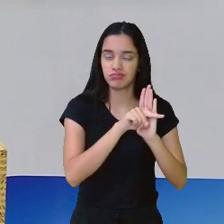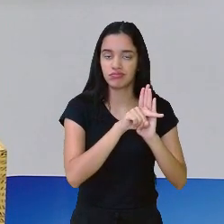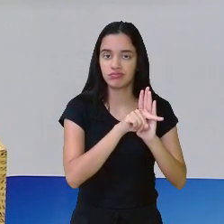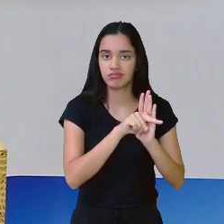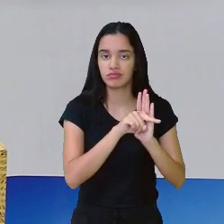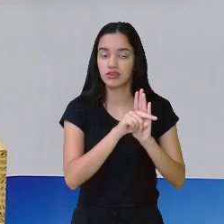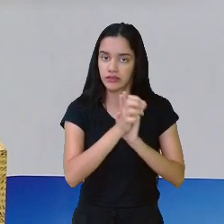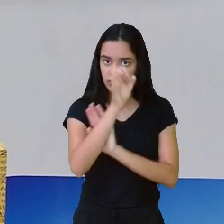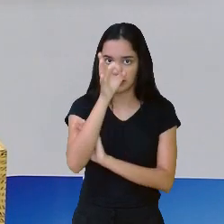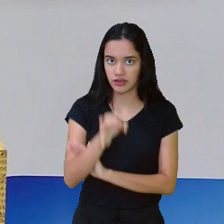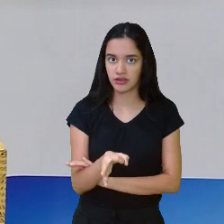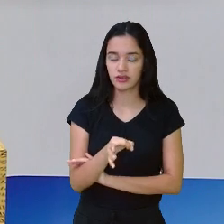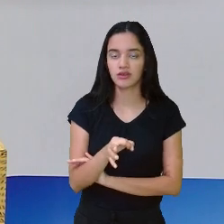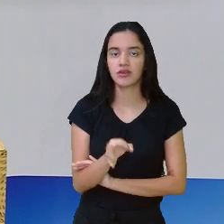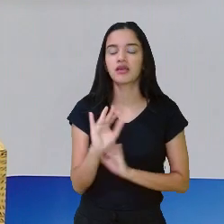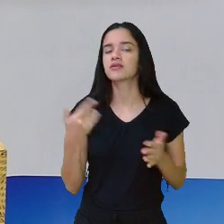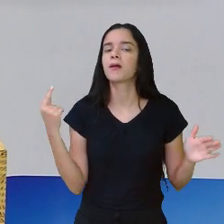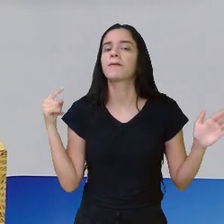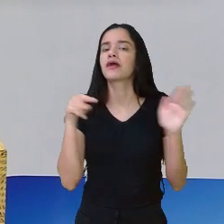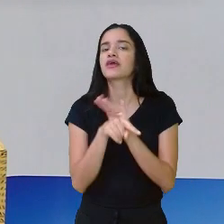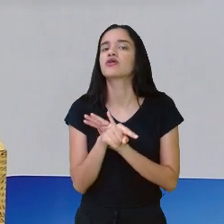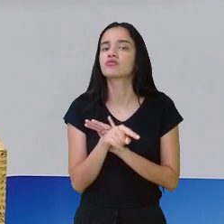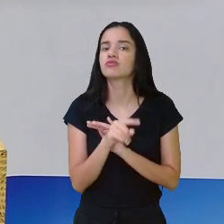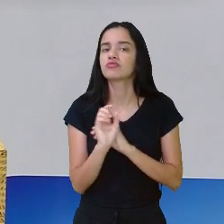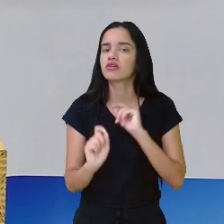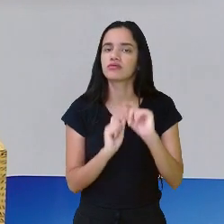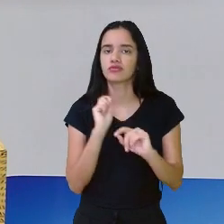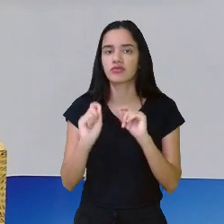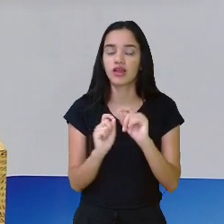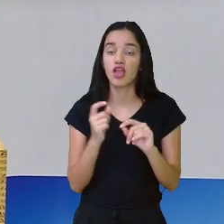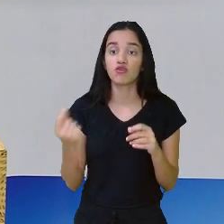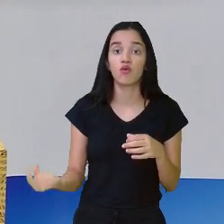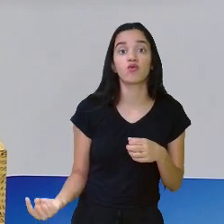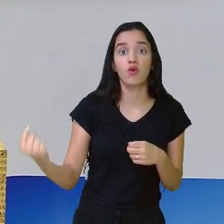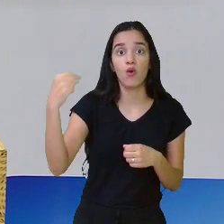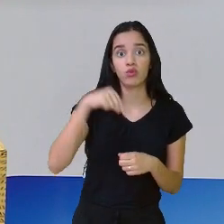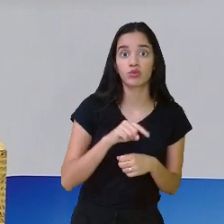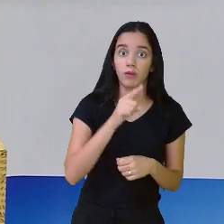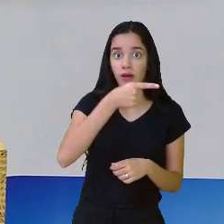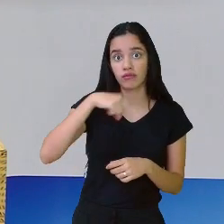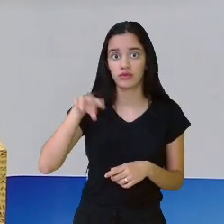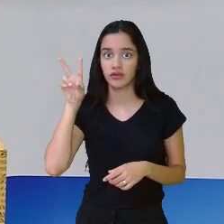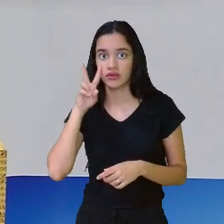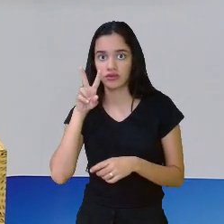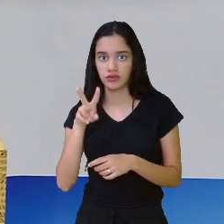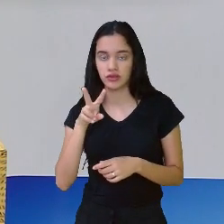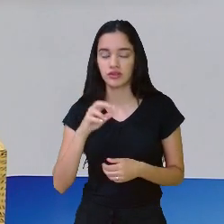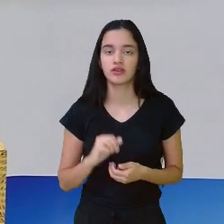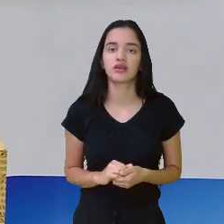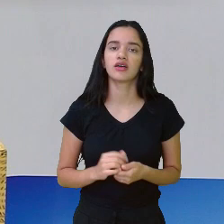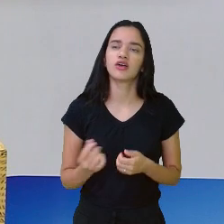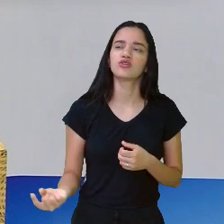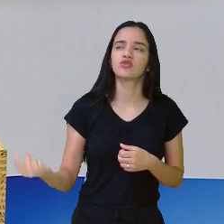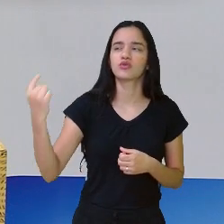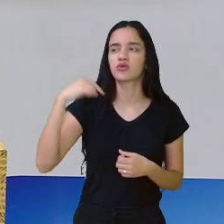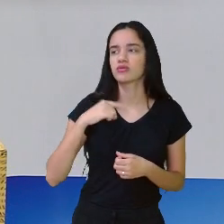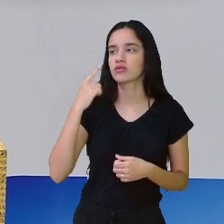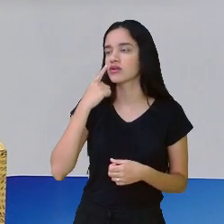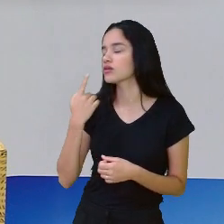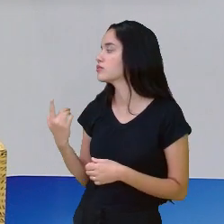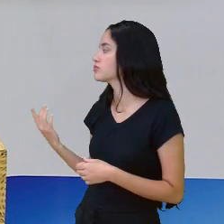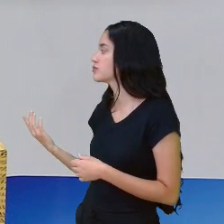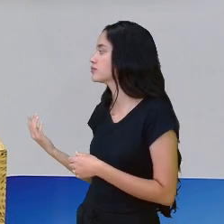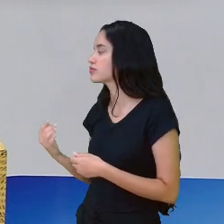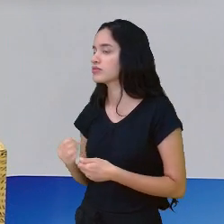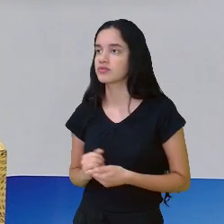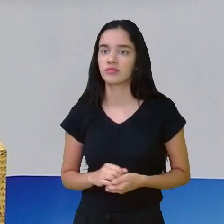subtração, tá certo? E na pergunta estava lá. Vou até voltar aqui para vocês verem, ó. Deixa eu voltar aqui.